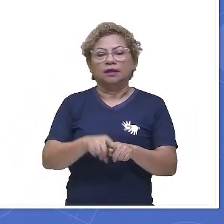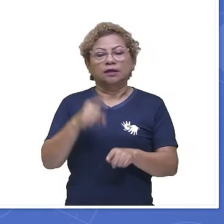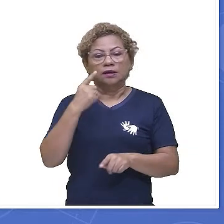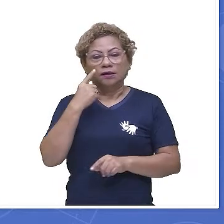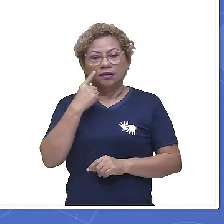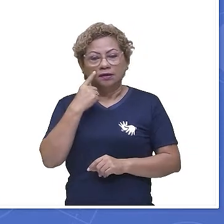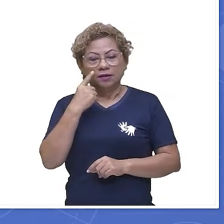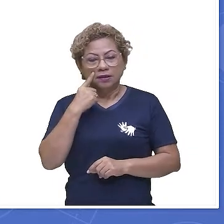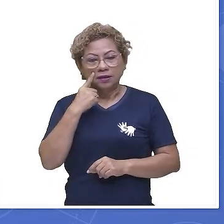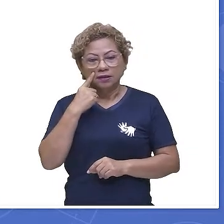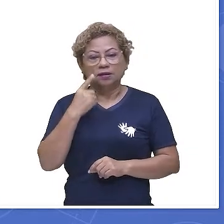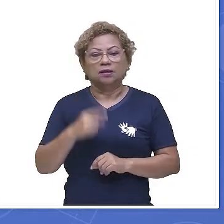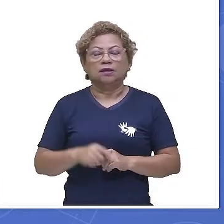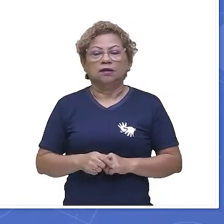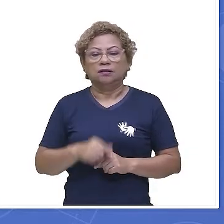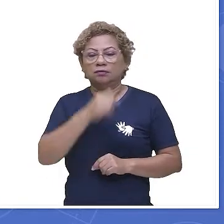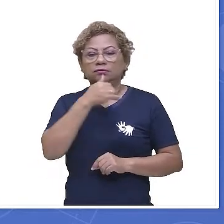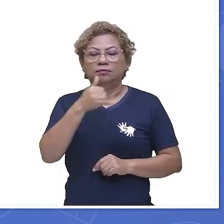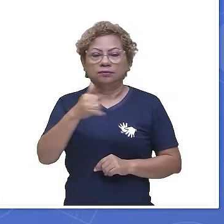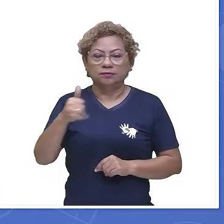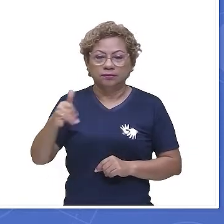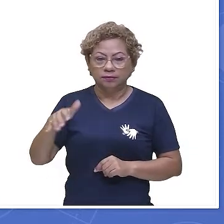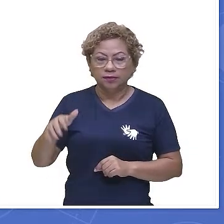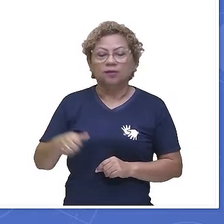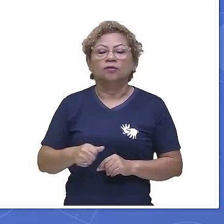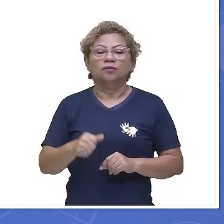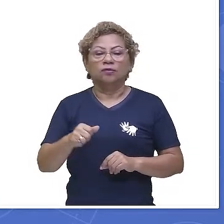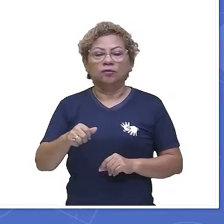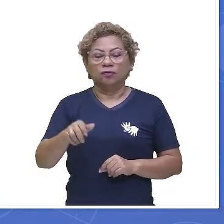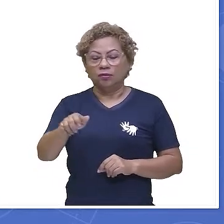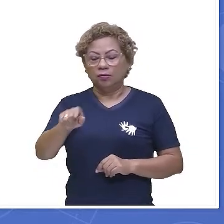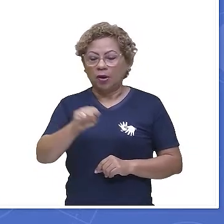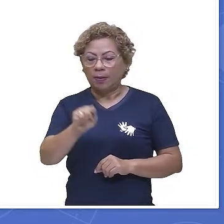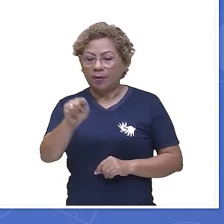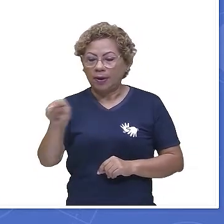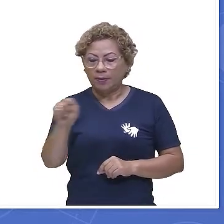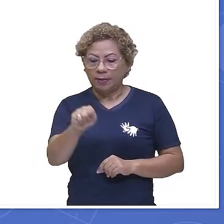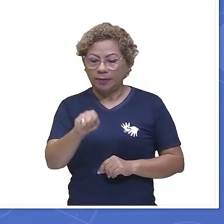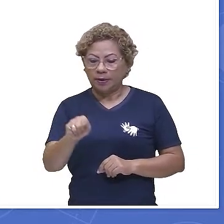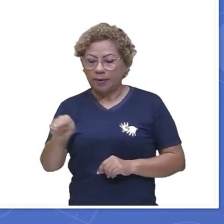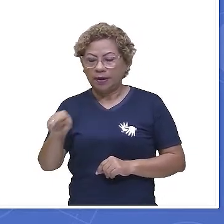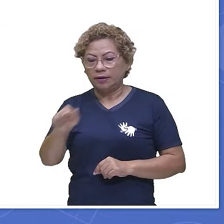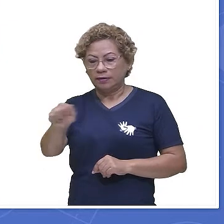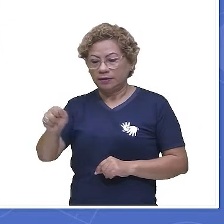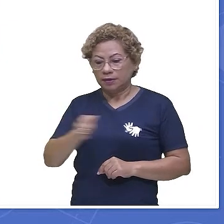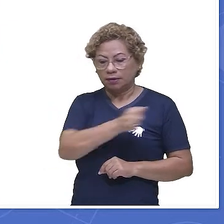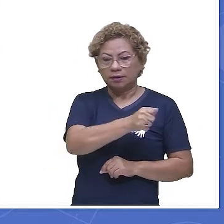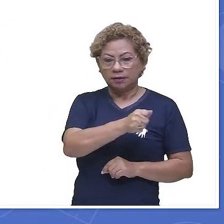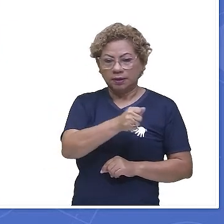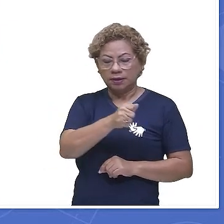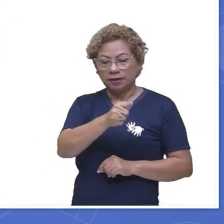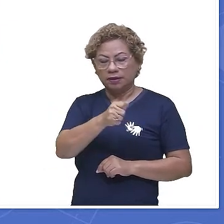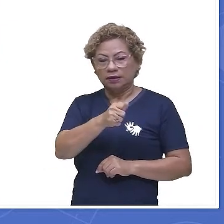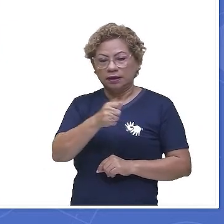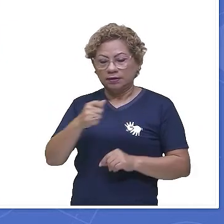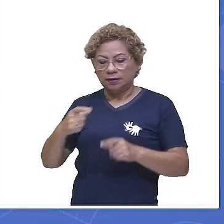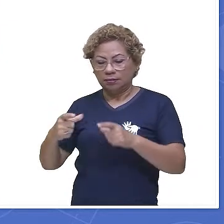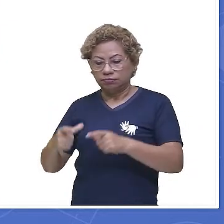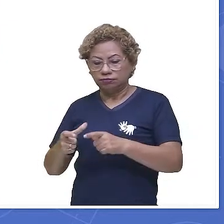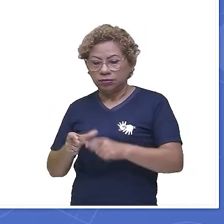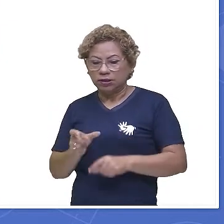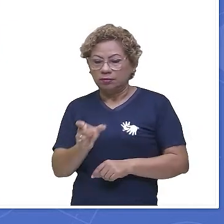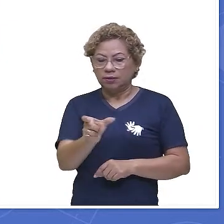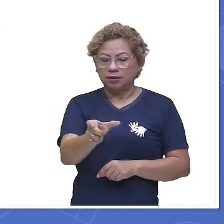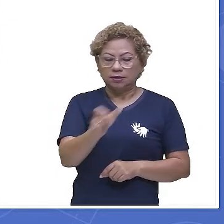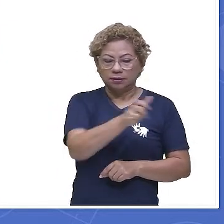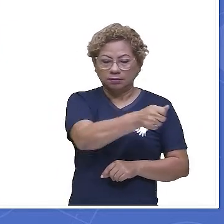ondas eletromagnéticas, o som é uma onda mecânica. Temos também a ótica. A ótica é a parte da